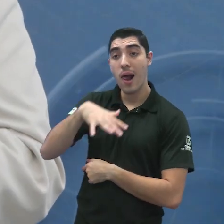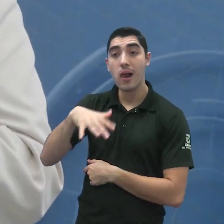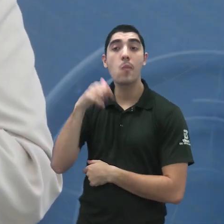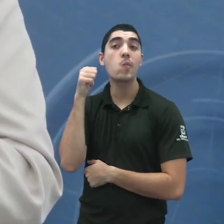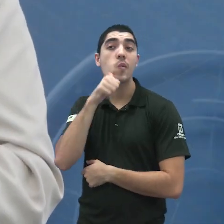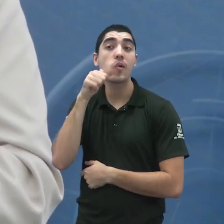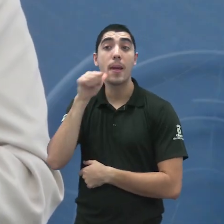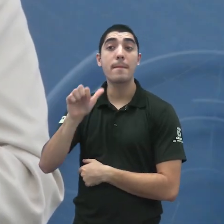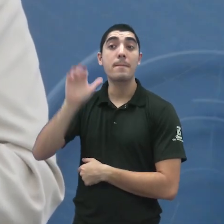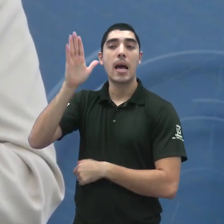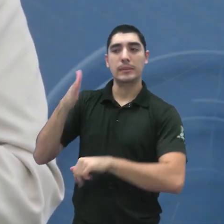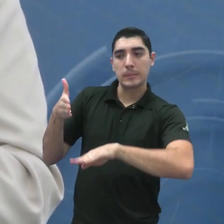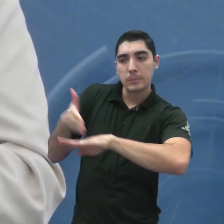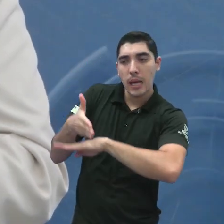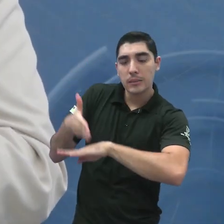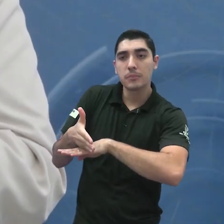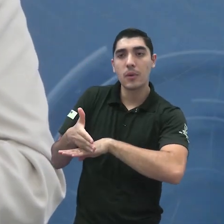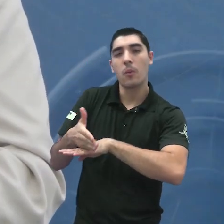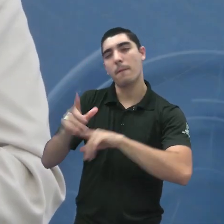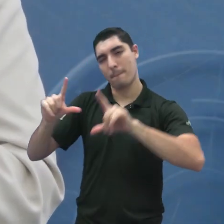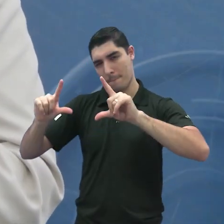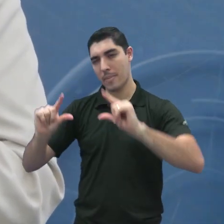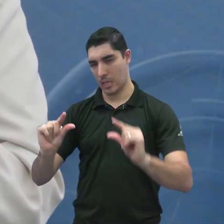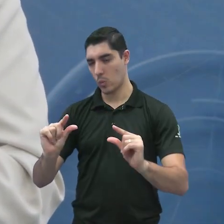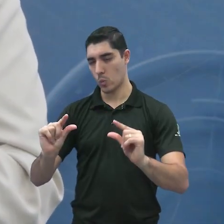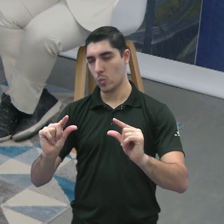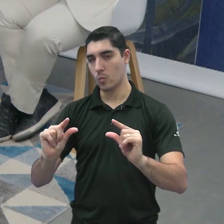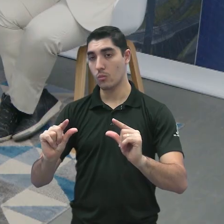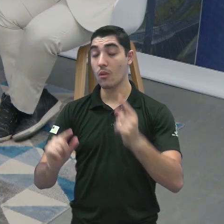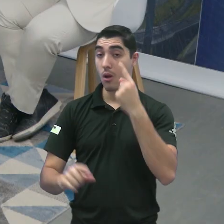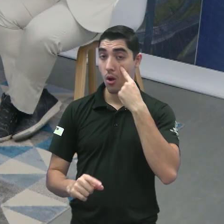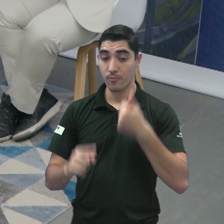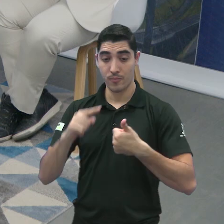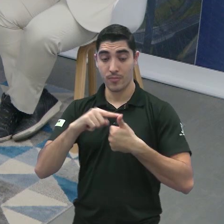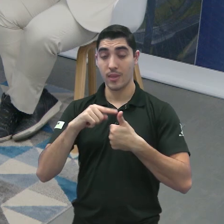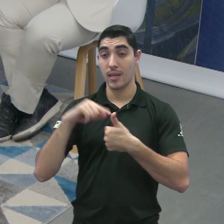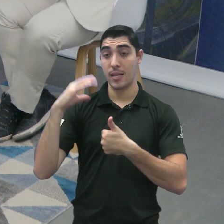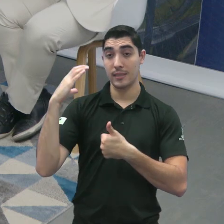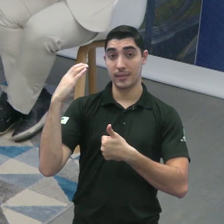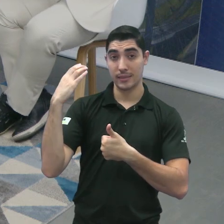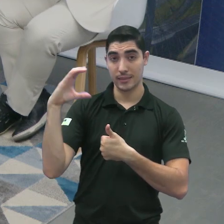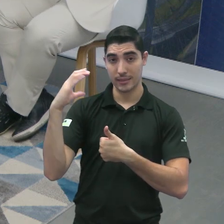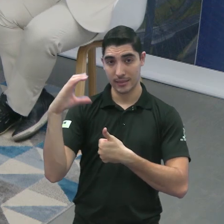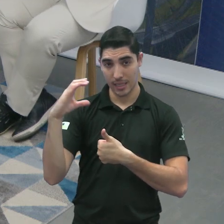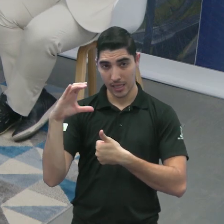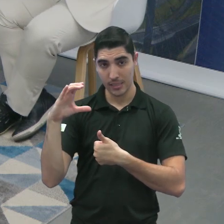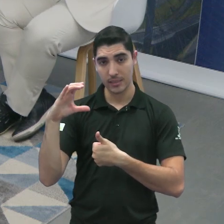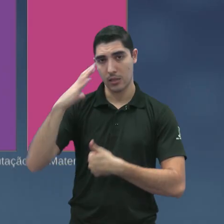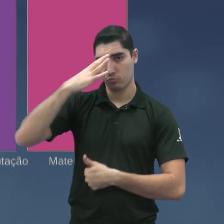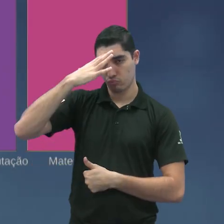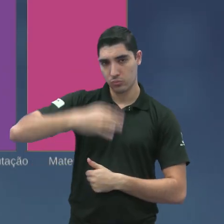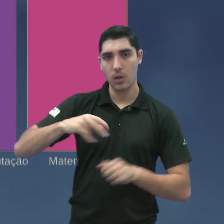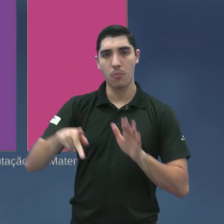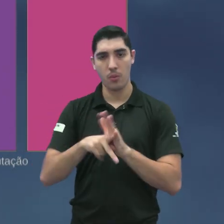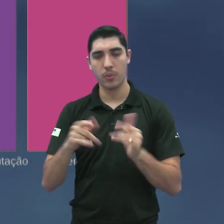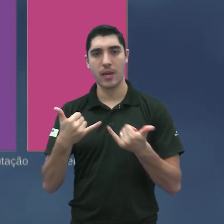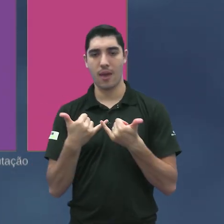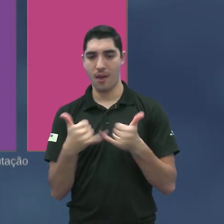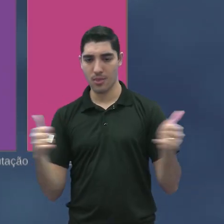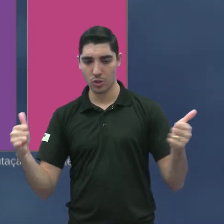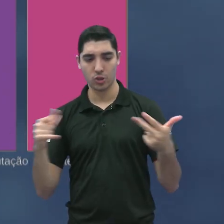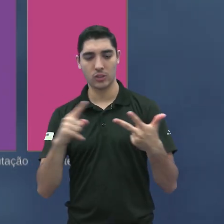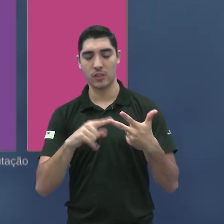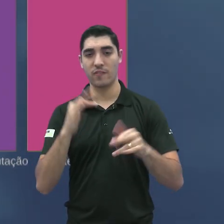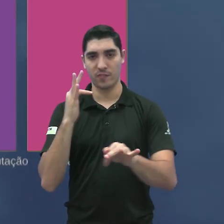onde a participação das mulheres ainda é menor, né? Ciências da decisão, né? E energia